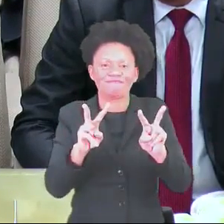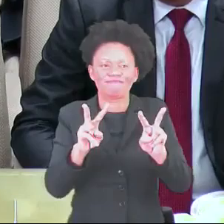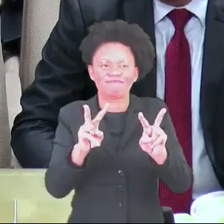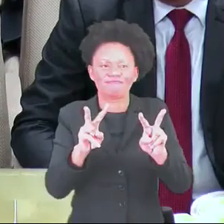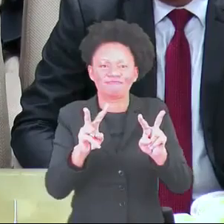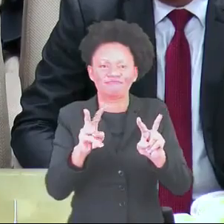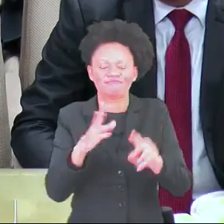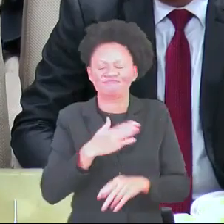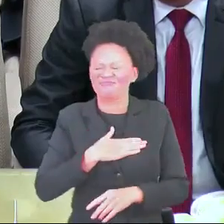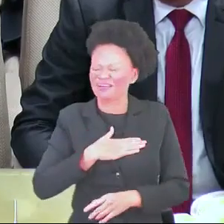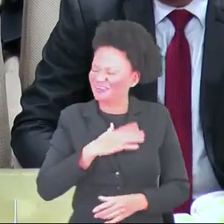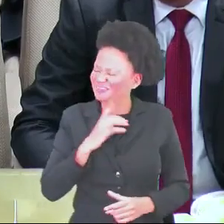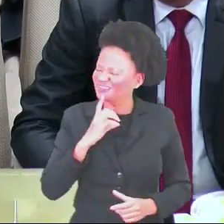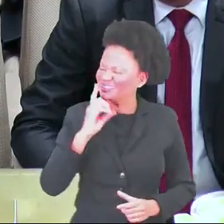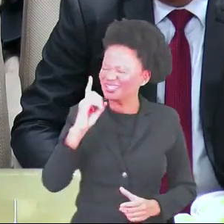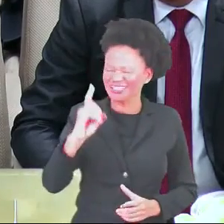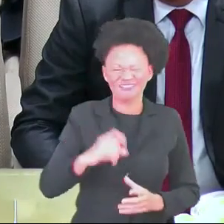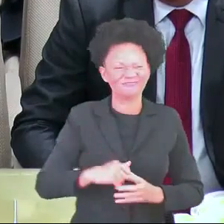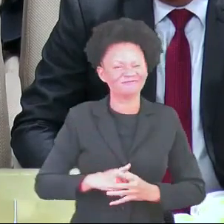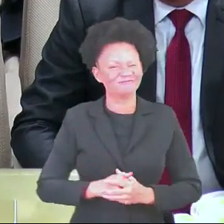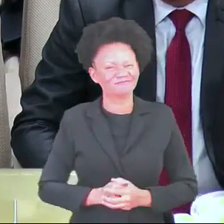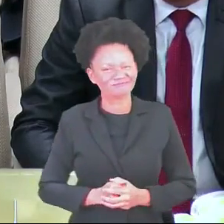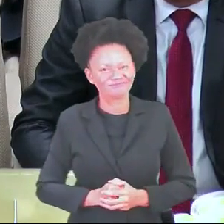Meu Deus.